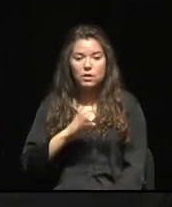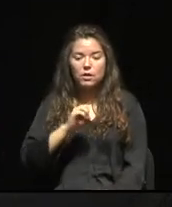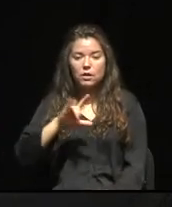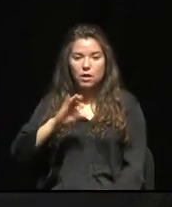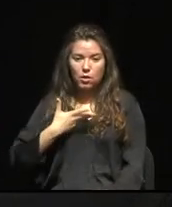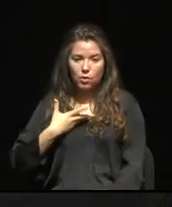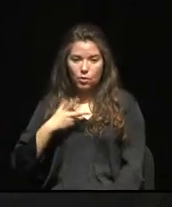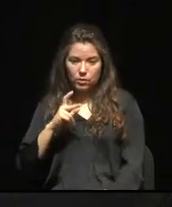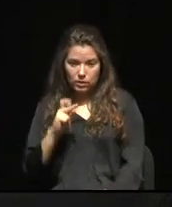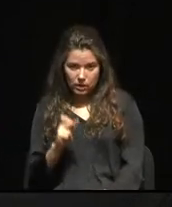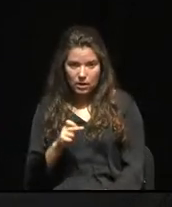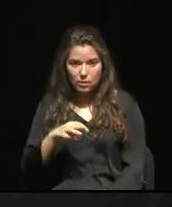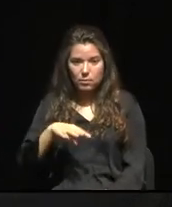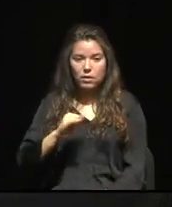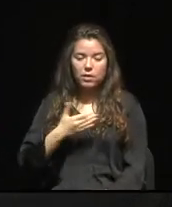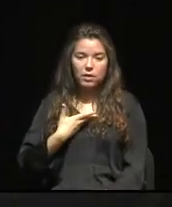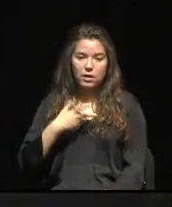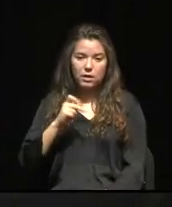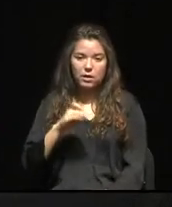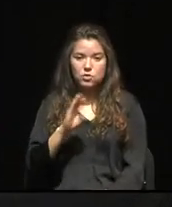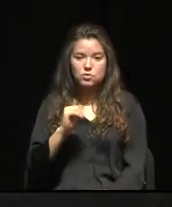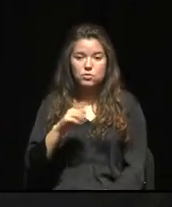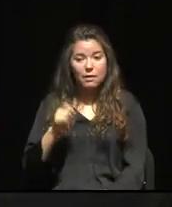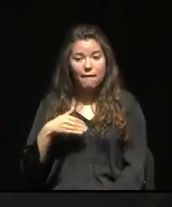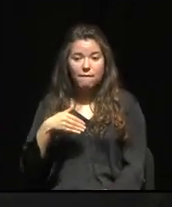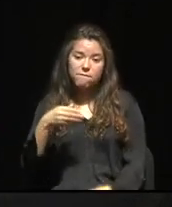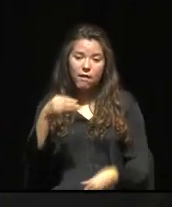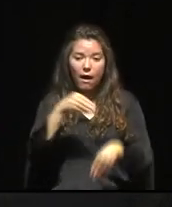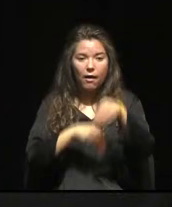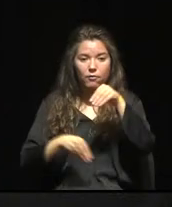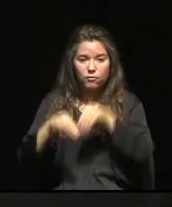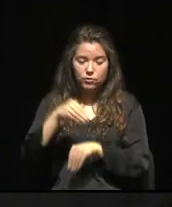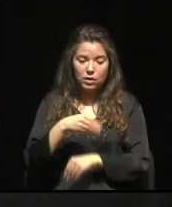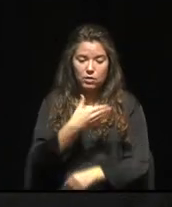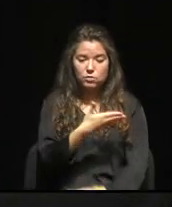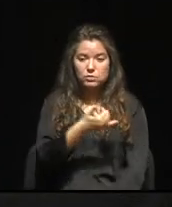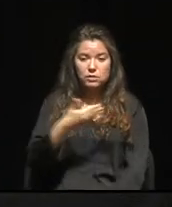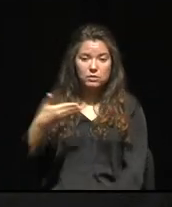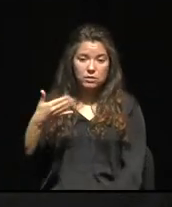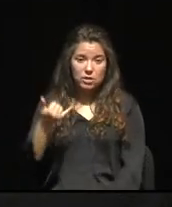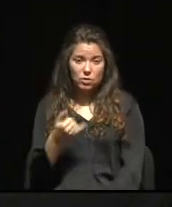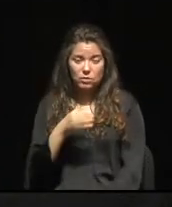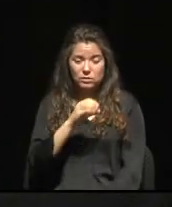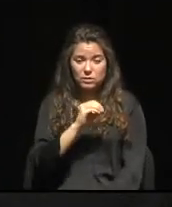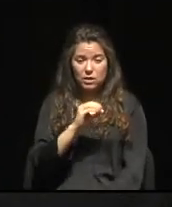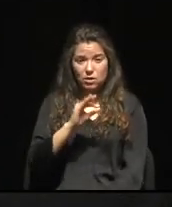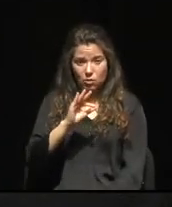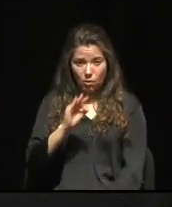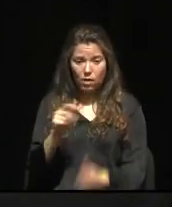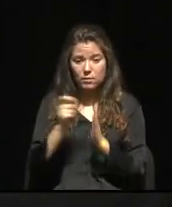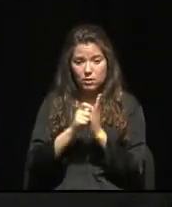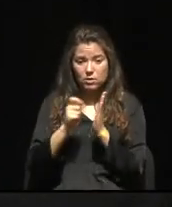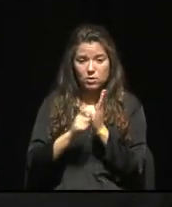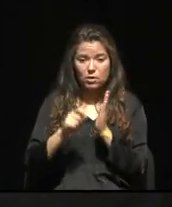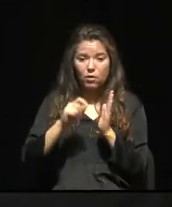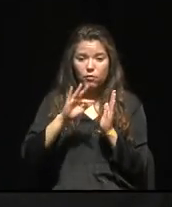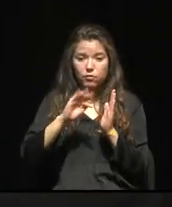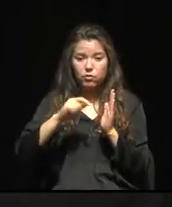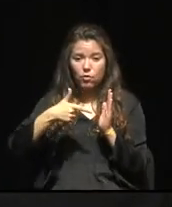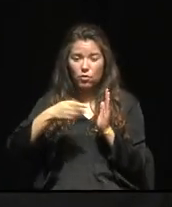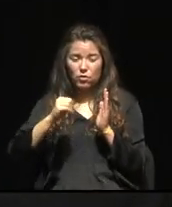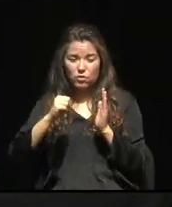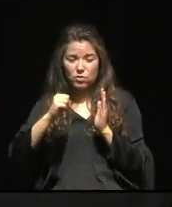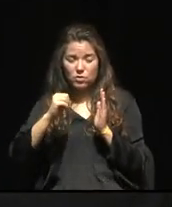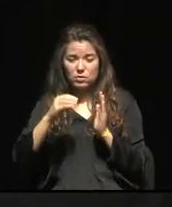soa Antunes vamos votar o voto de pesar 1104 do pev voto pesar pelo escritor Albertino flores